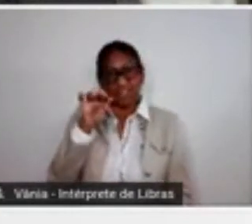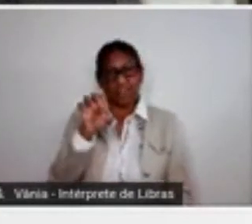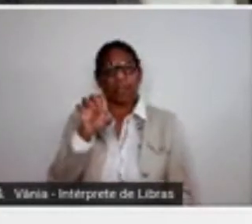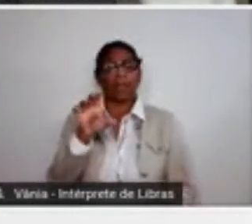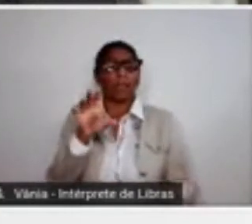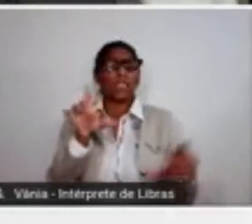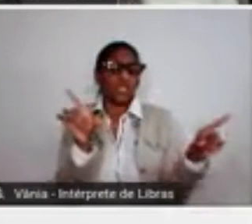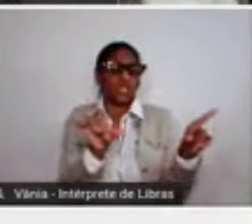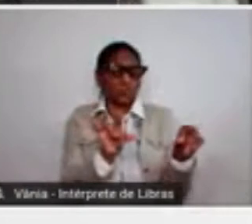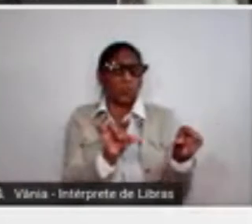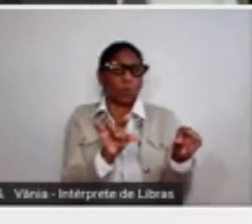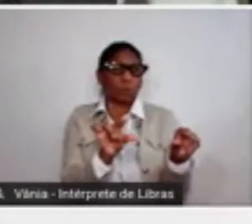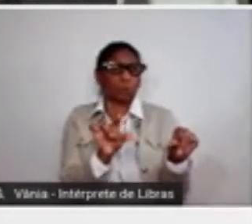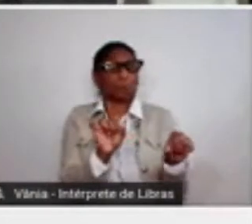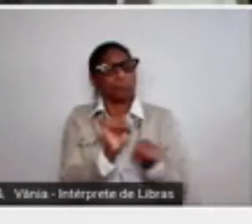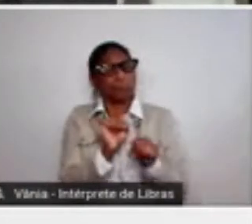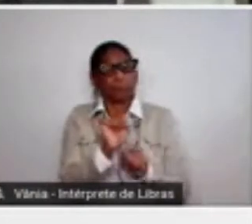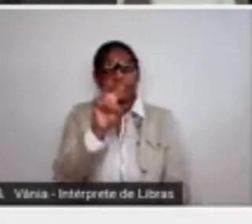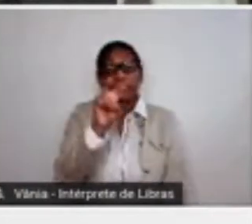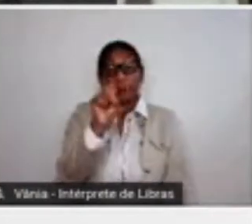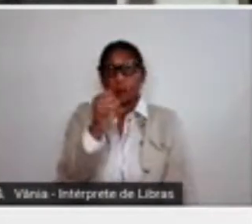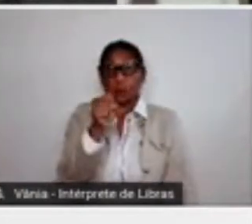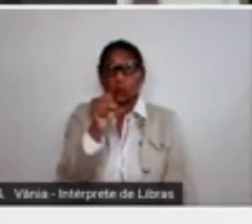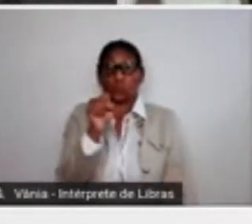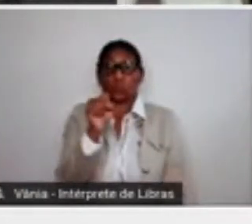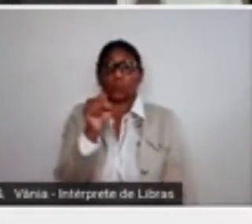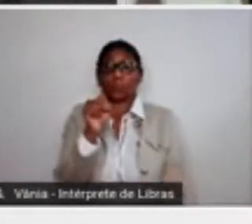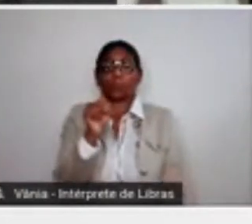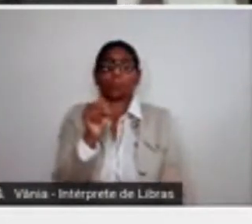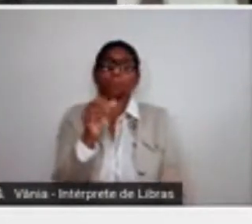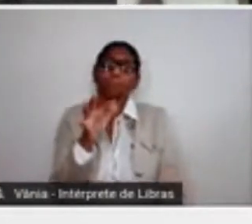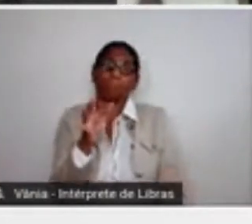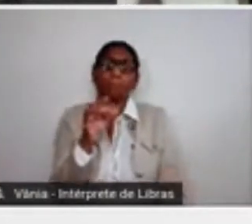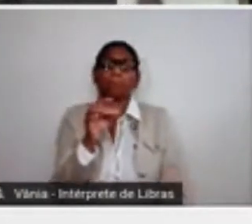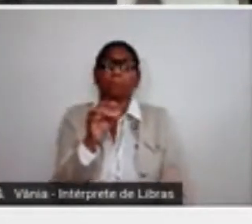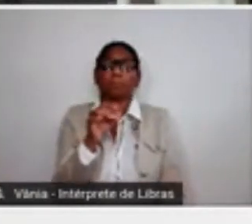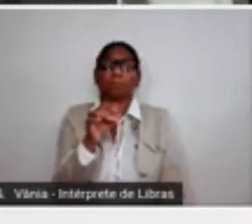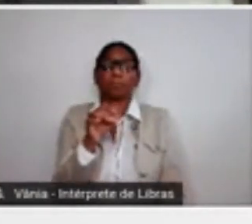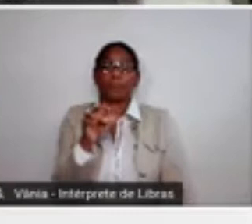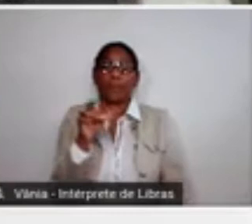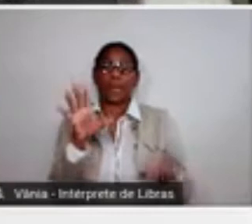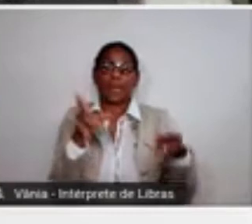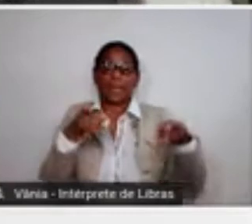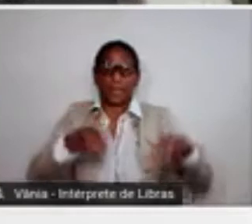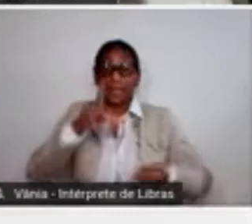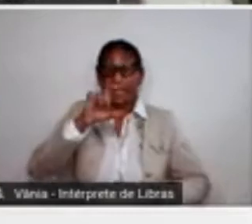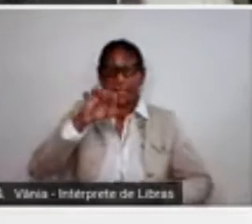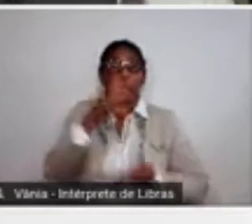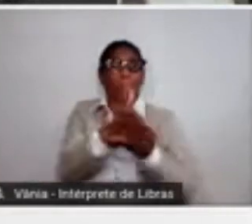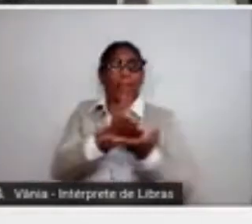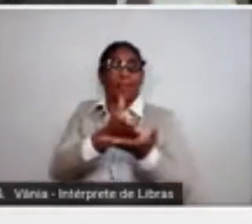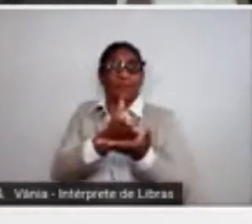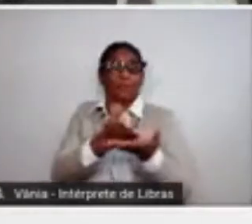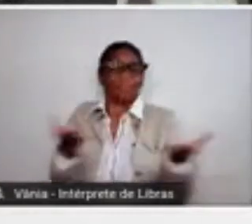de 0,58, o que significa pouco mais de meio leito livre para cada leito ocupado,